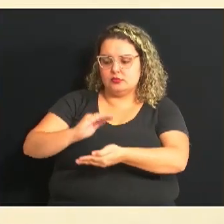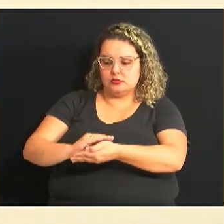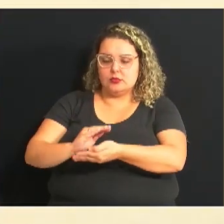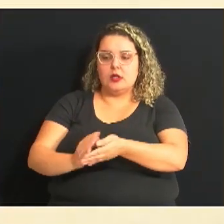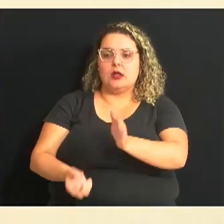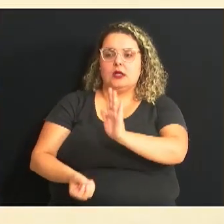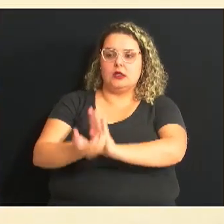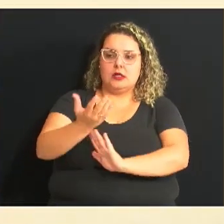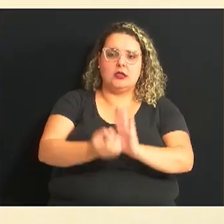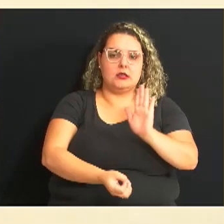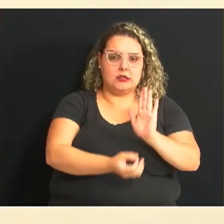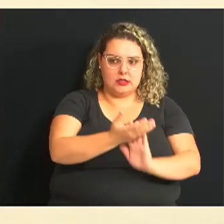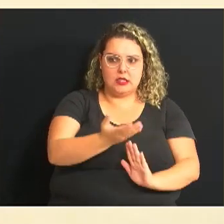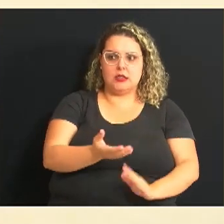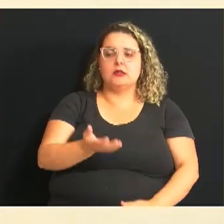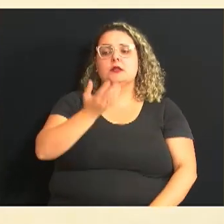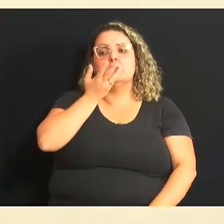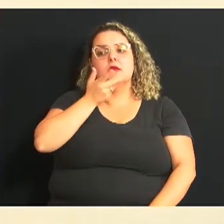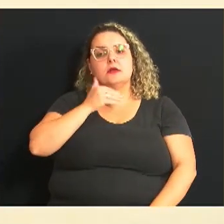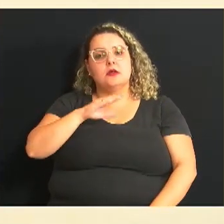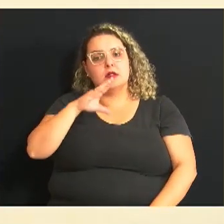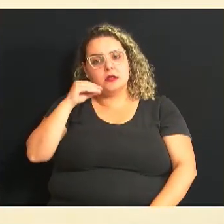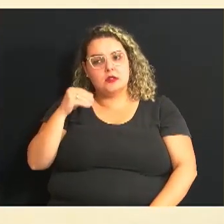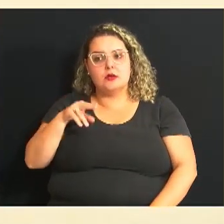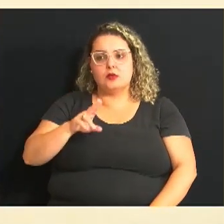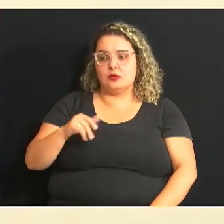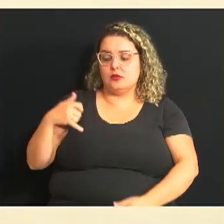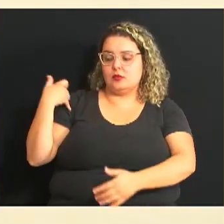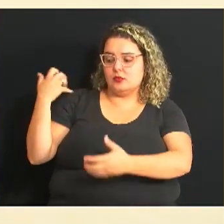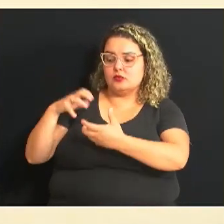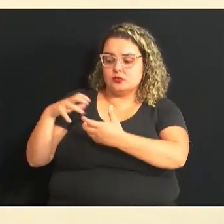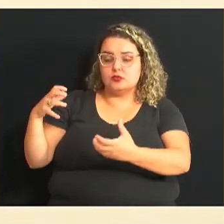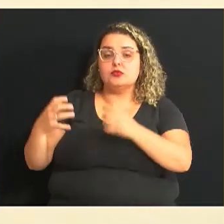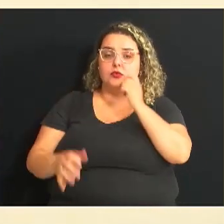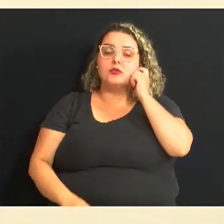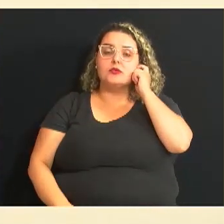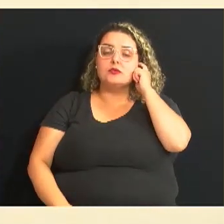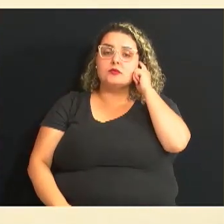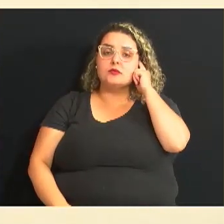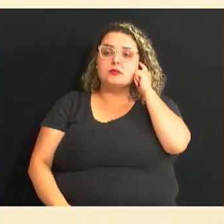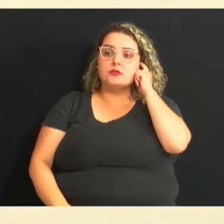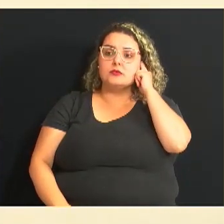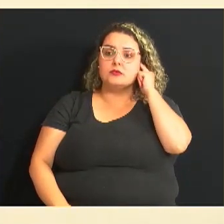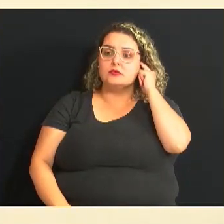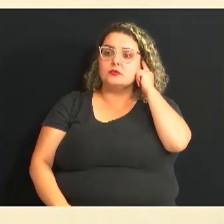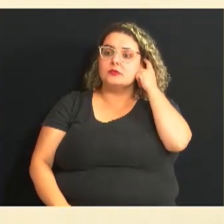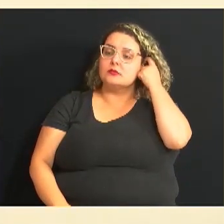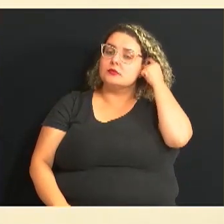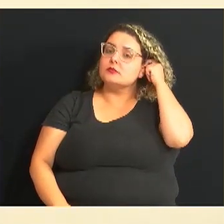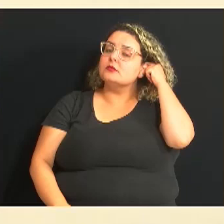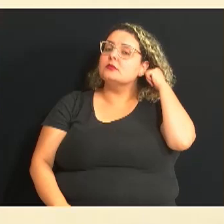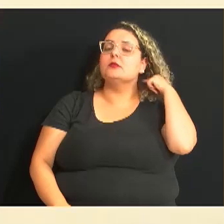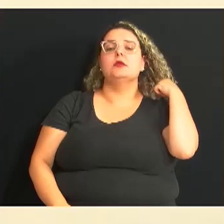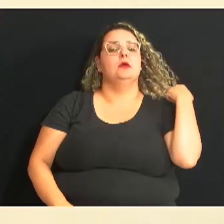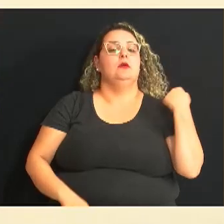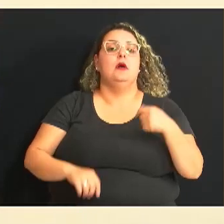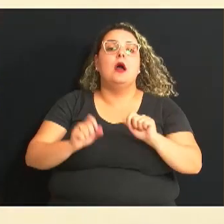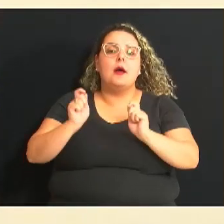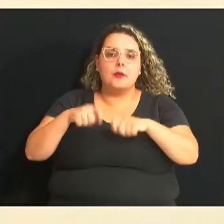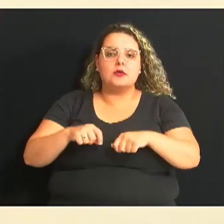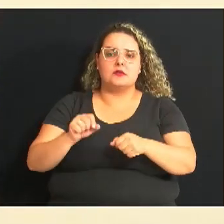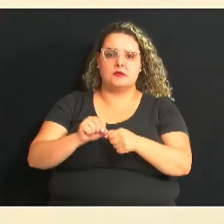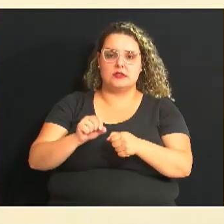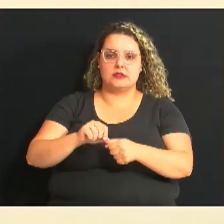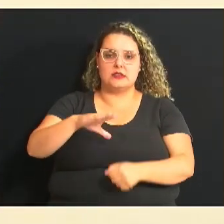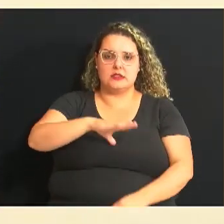sejam eles da criança, adolescente ou da pessoa idosa. Então, é possível ser feito isso em Campinas, bastando